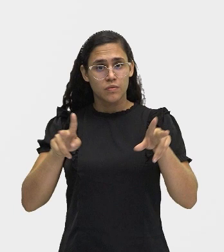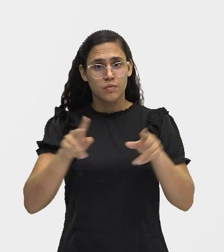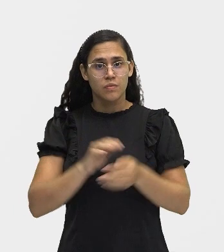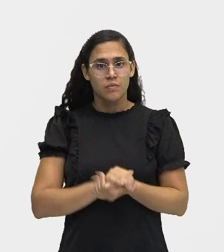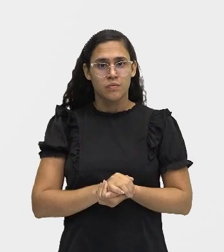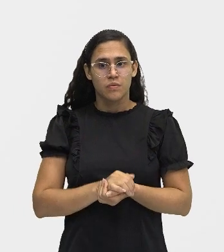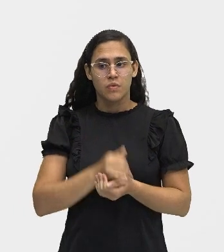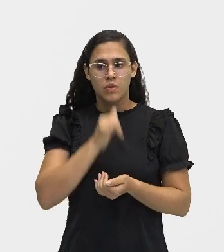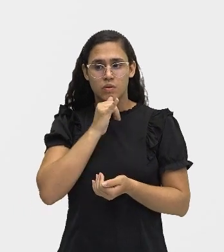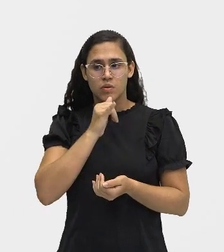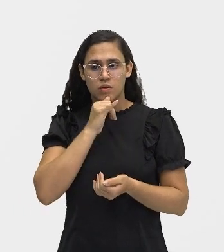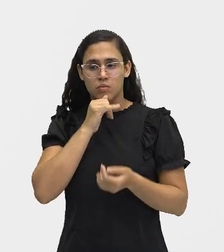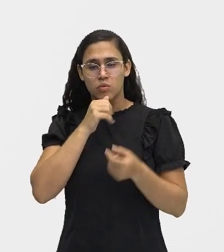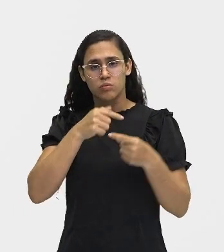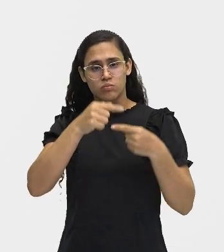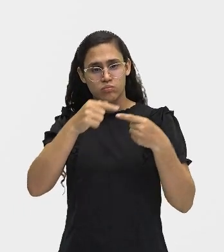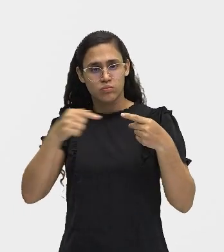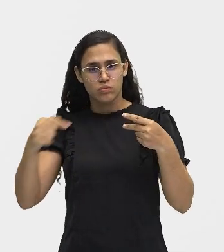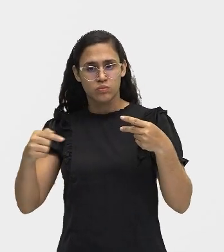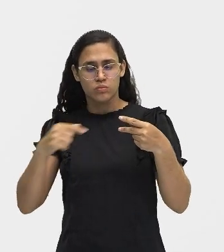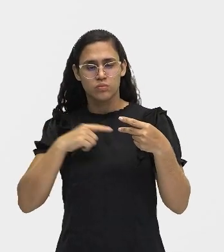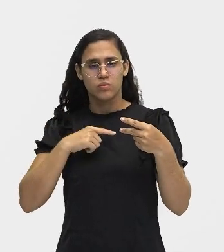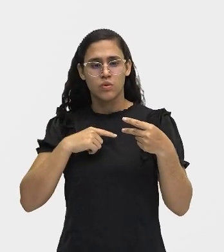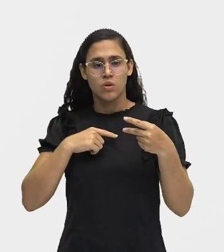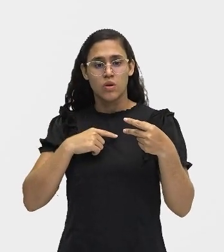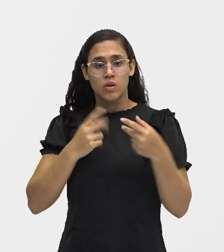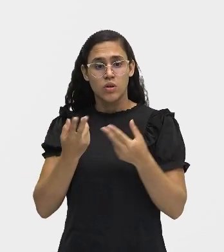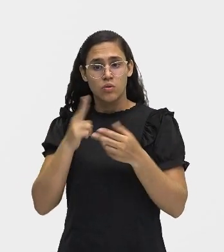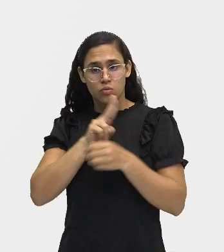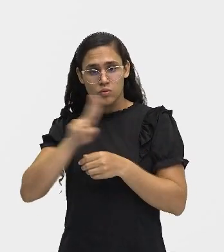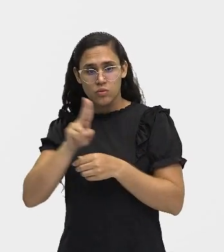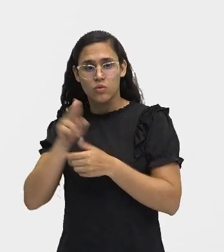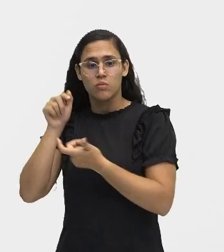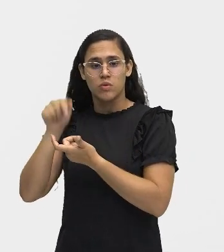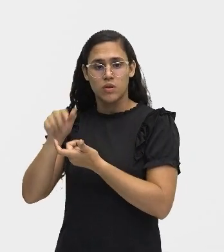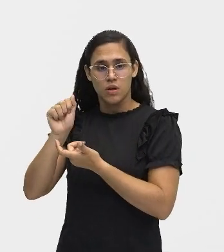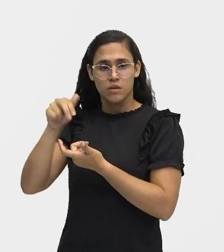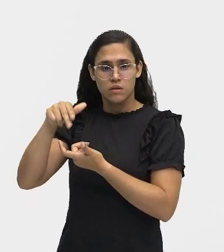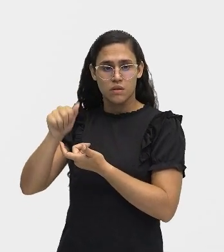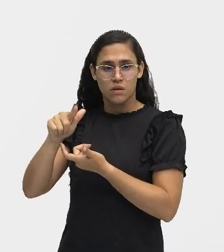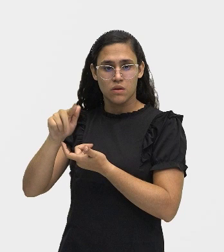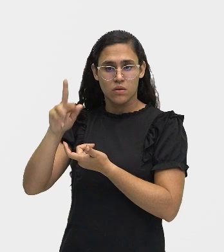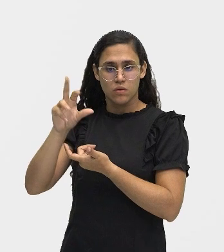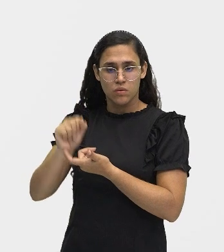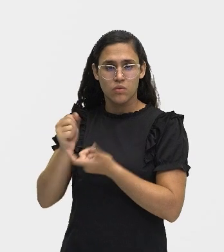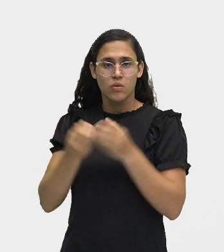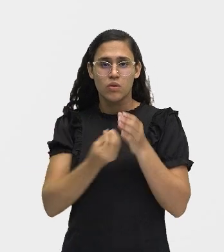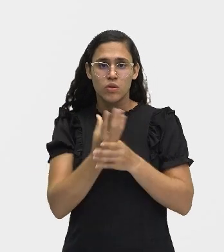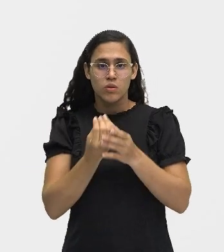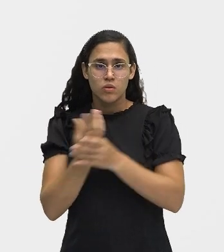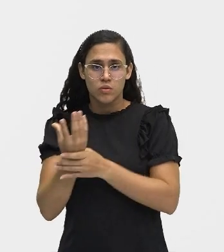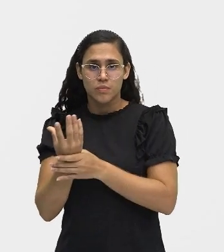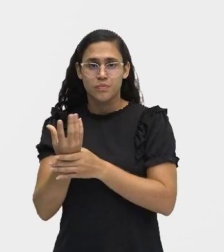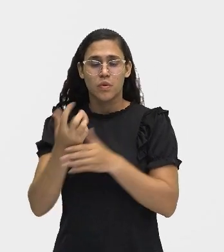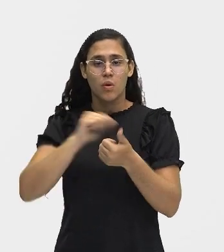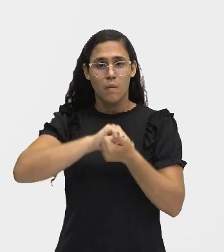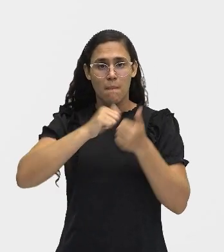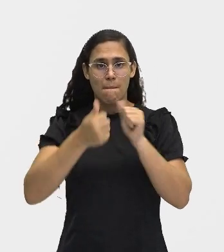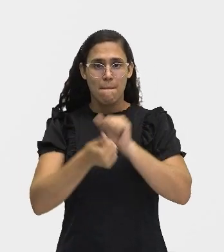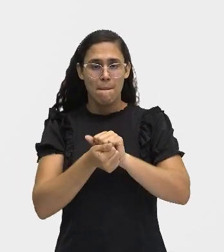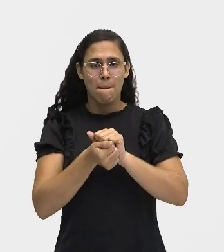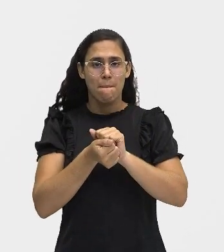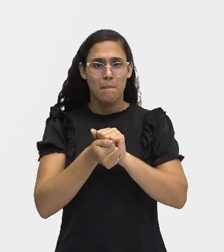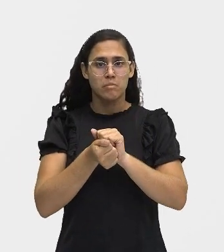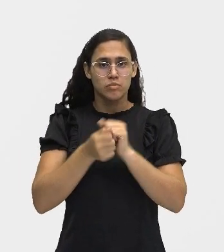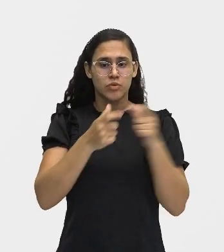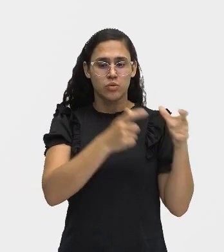nesses casos a gente diz que os órgãos são análogos e surgiram provavelmente como uma forma de adaptação a um